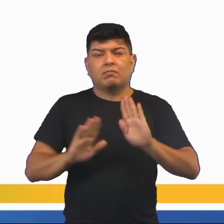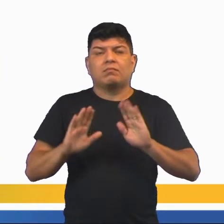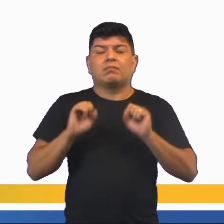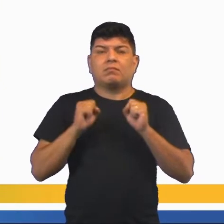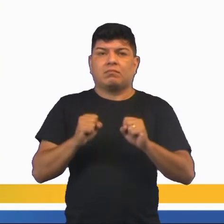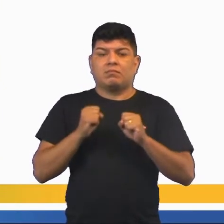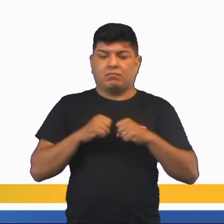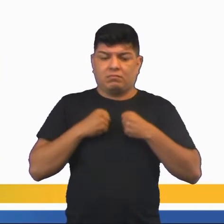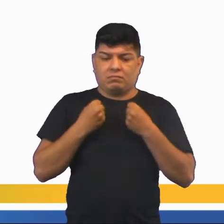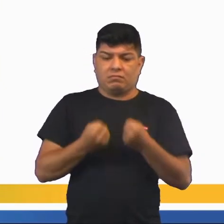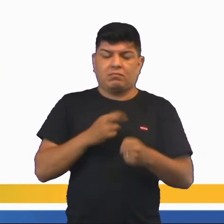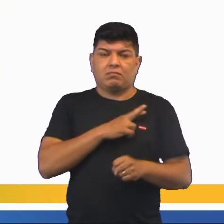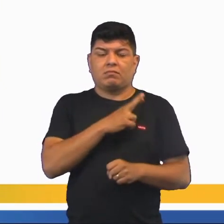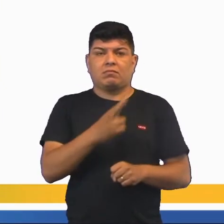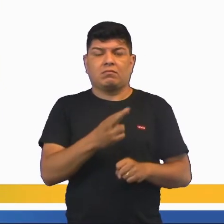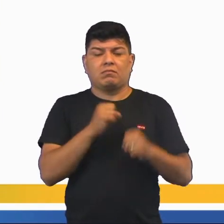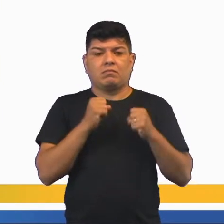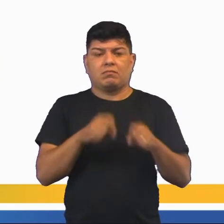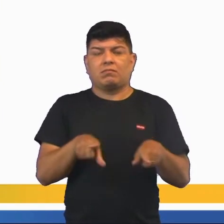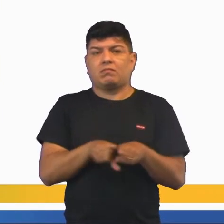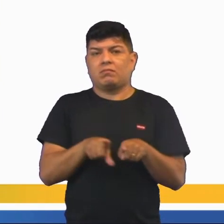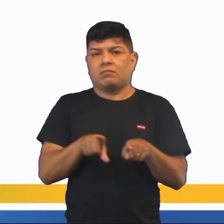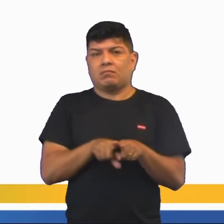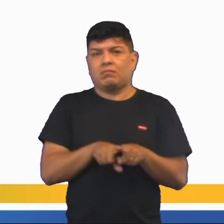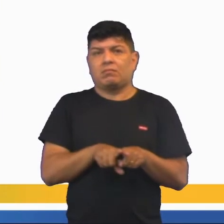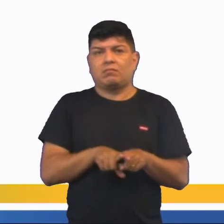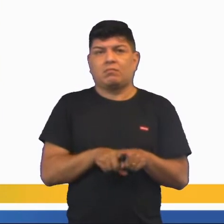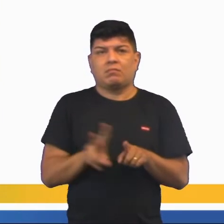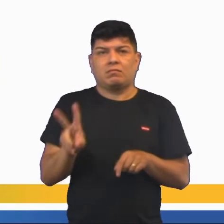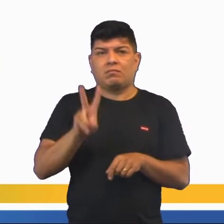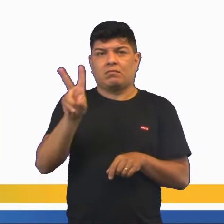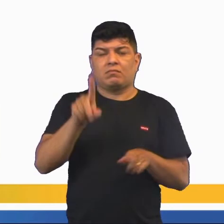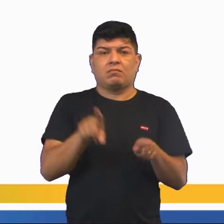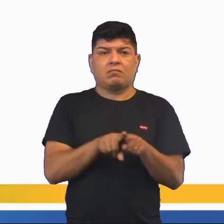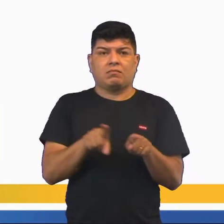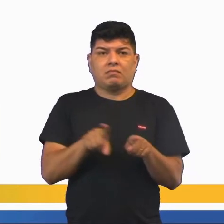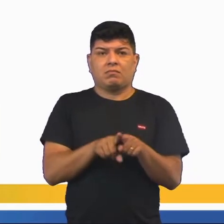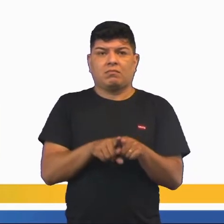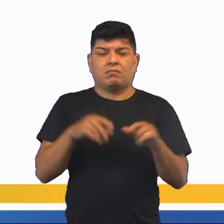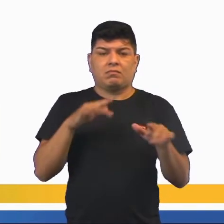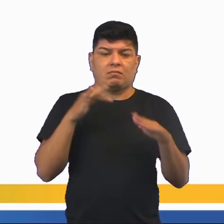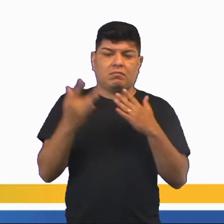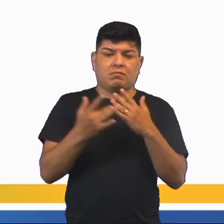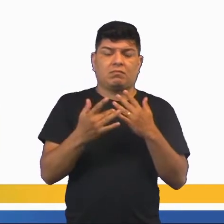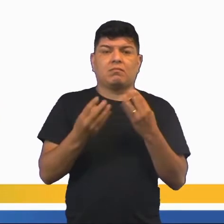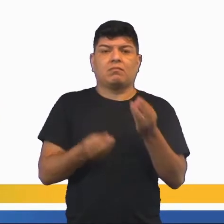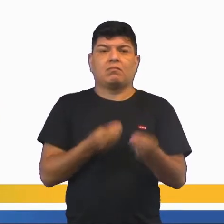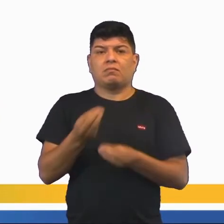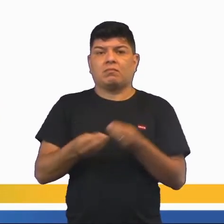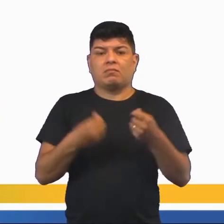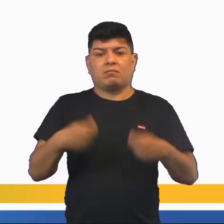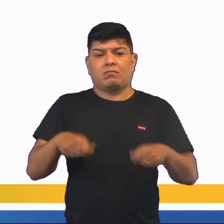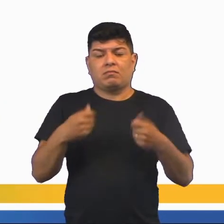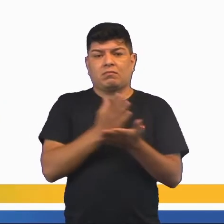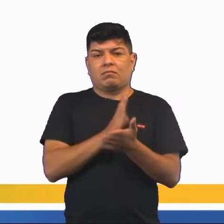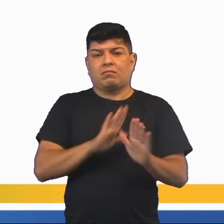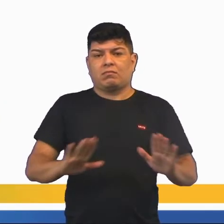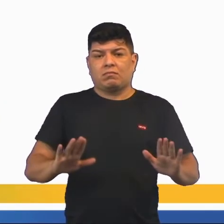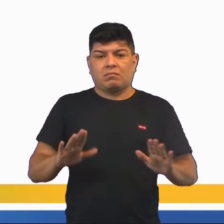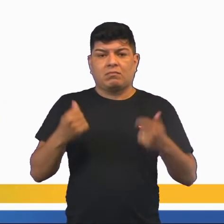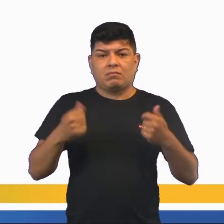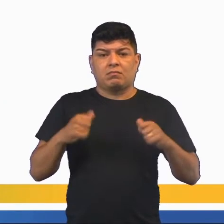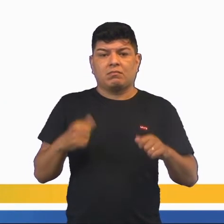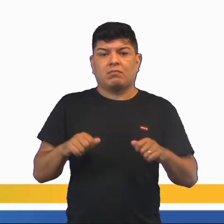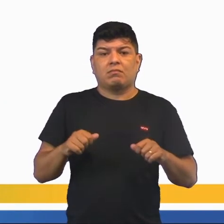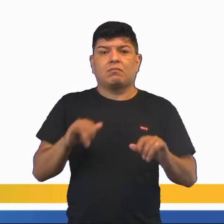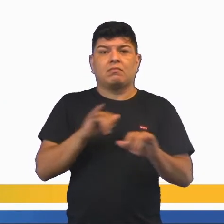mediada pelo esforço religioso, que pode ser valorizada na mídia como algo que precisa acabar, precisa